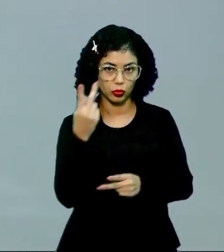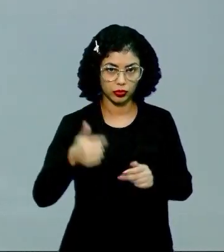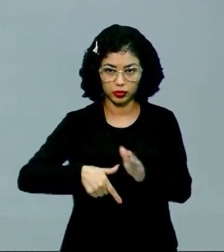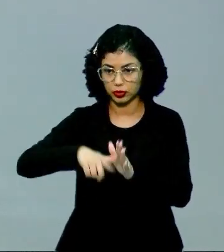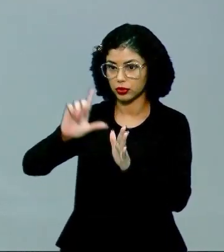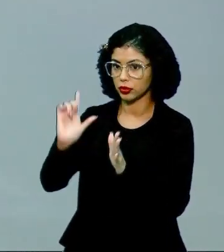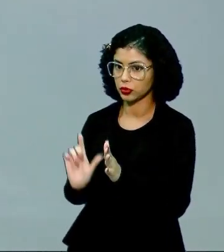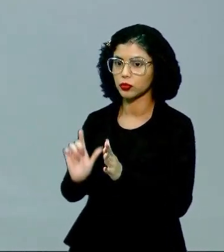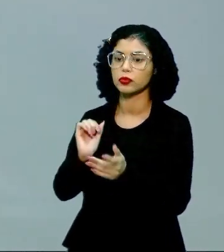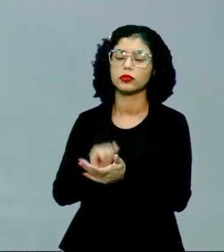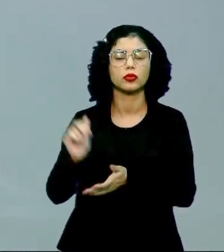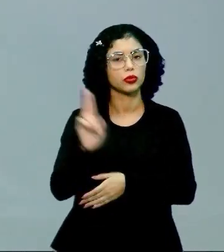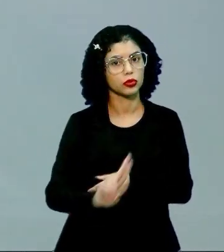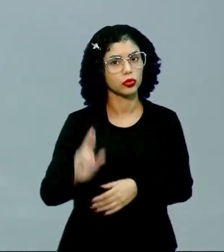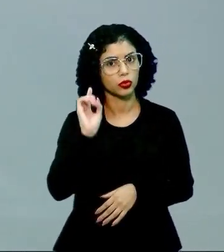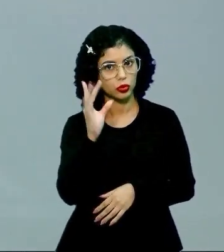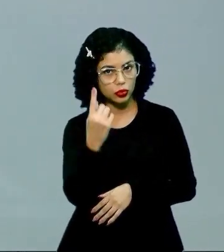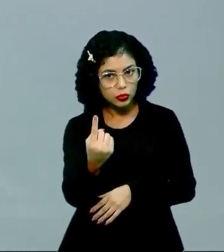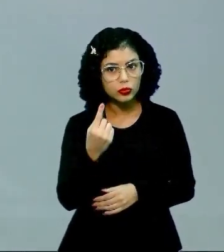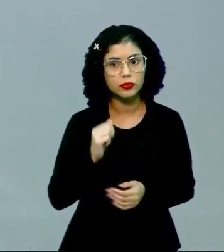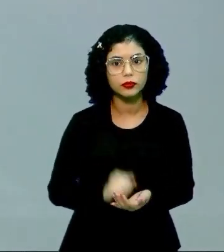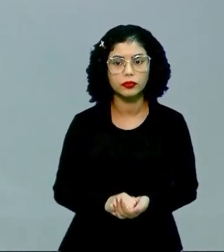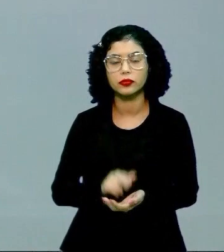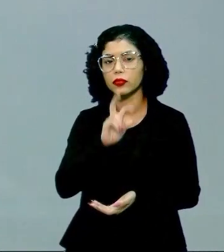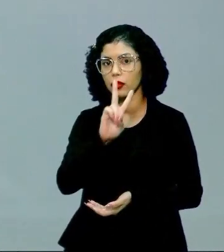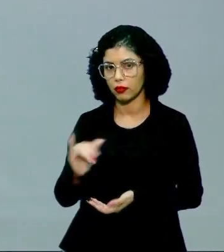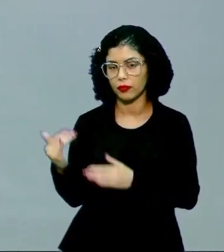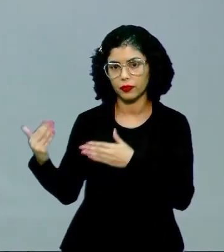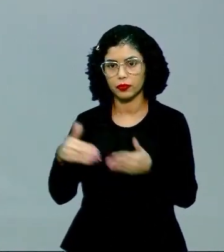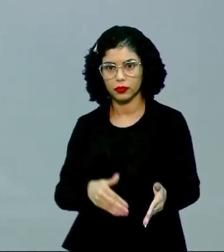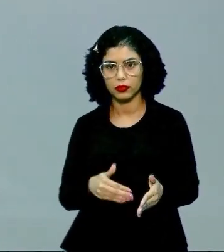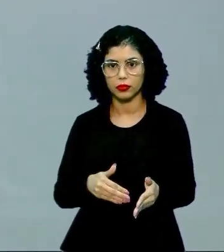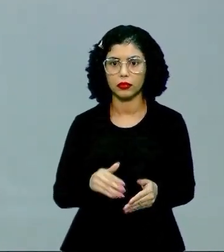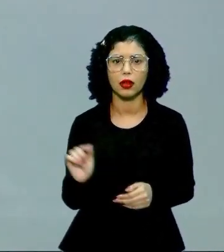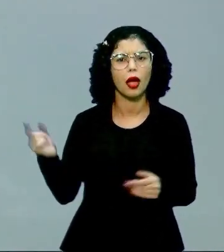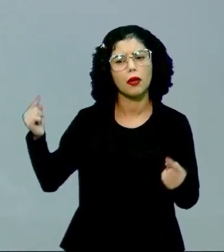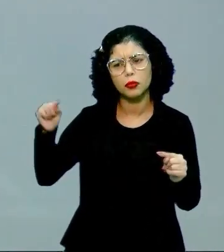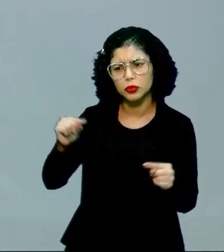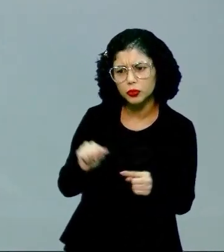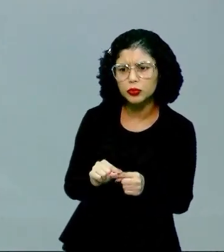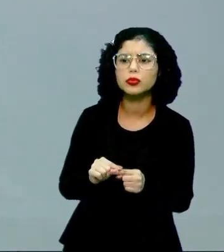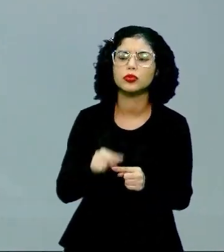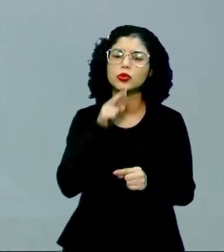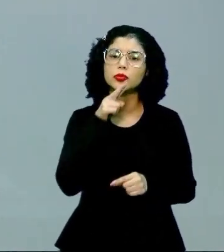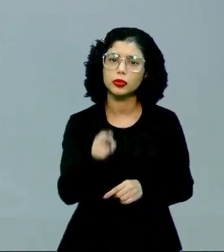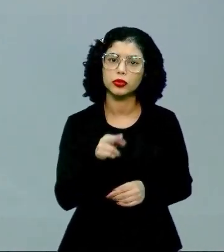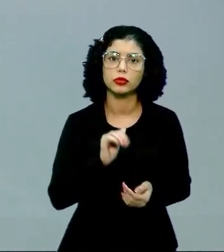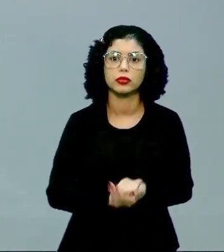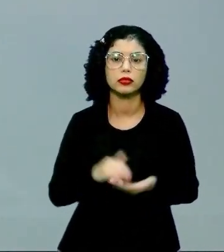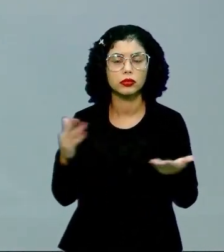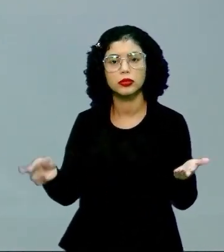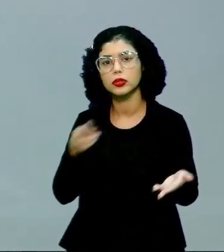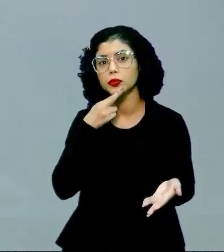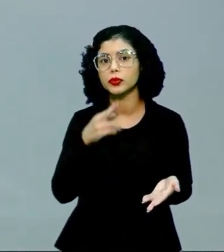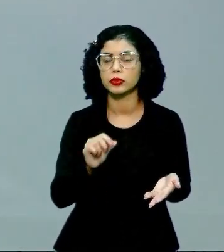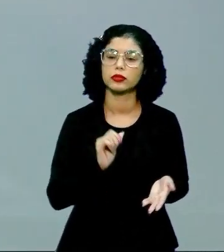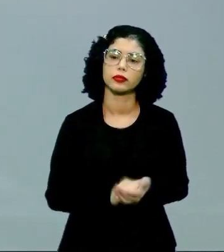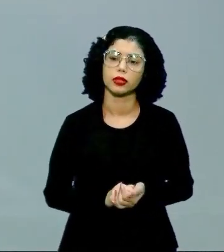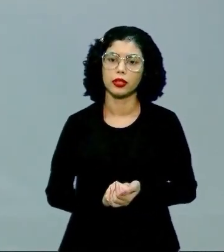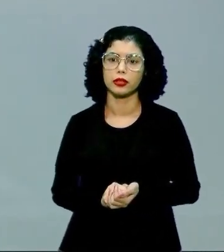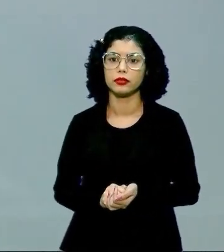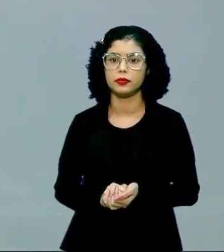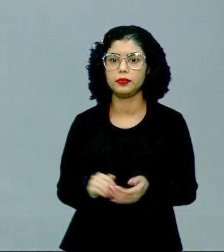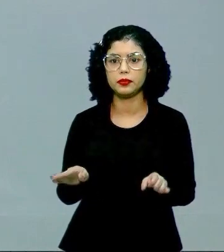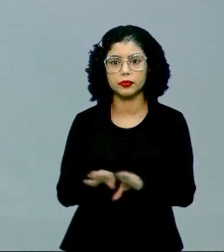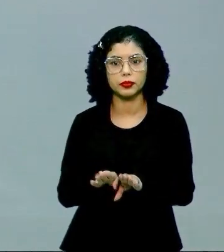decimais você usando apenas uma casa decimal você chegaria um valor aproximado da resposta resultando aí em algo de